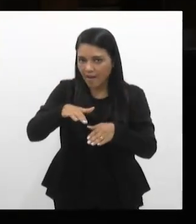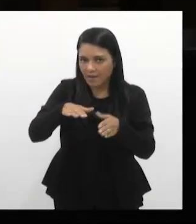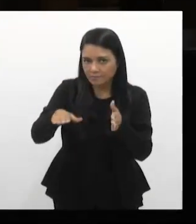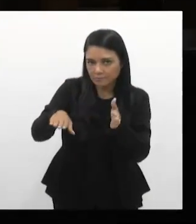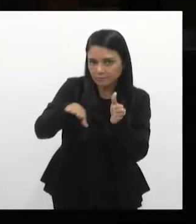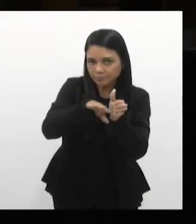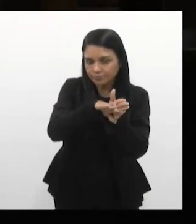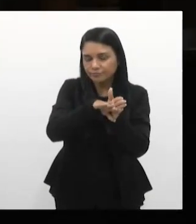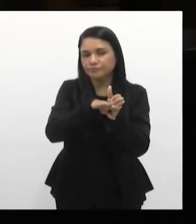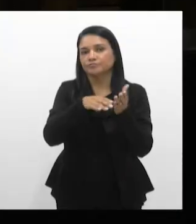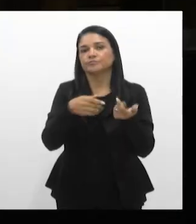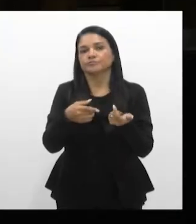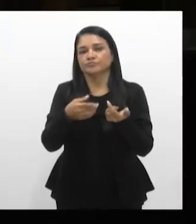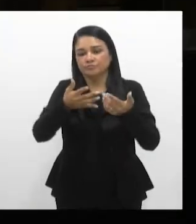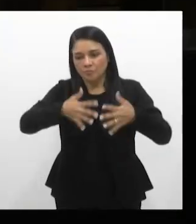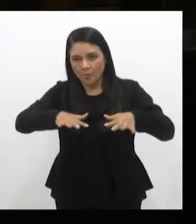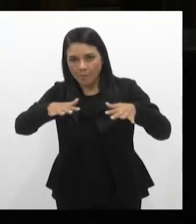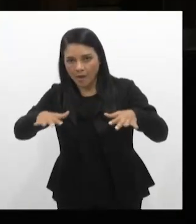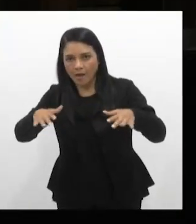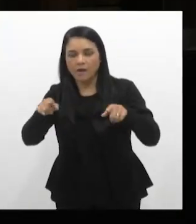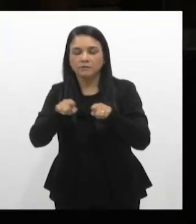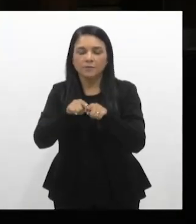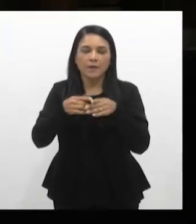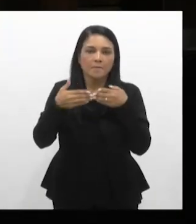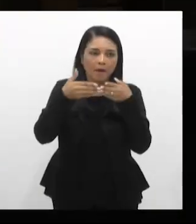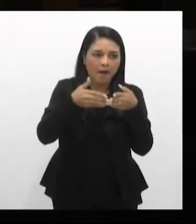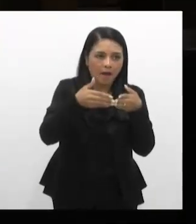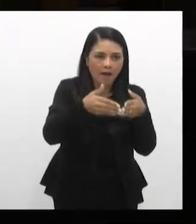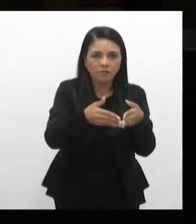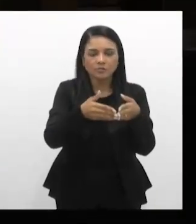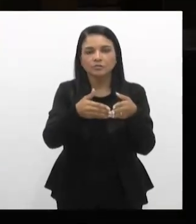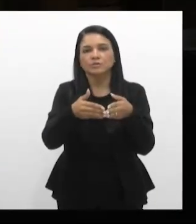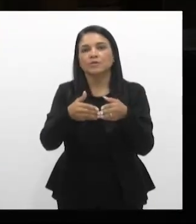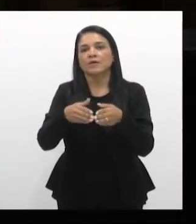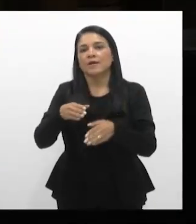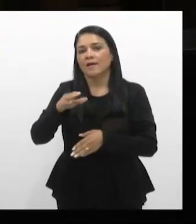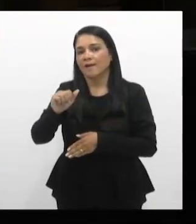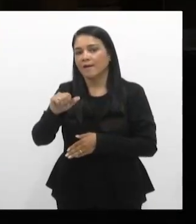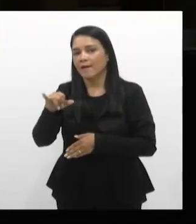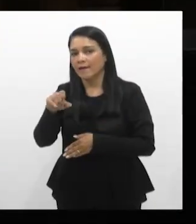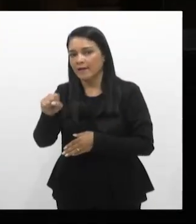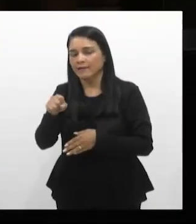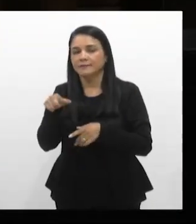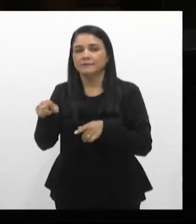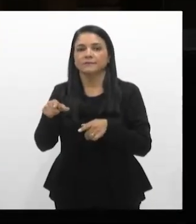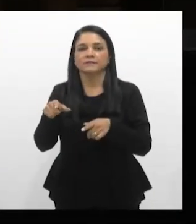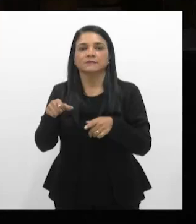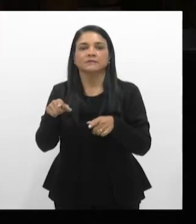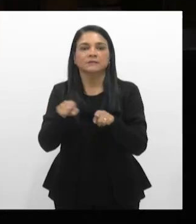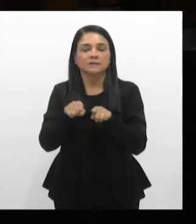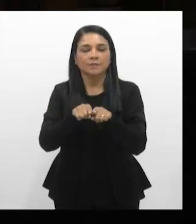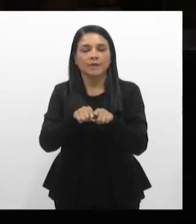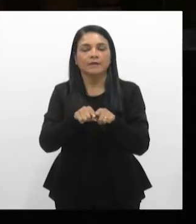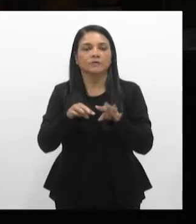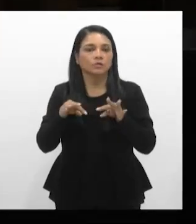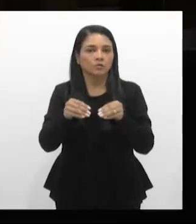portuárias e marítimas, incluindo embarcações, cais, pátios, terminais e vias de acesso. Integrar